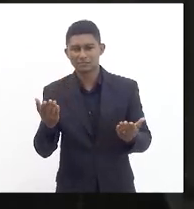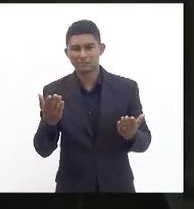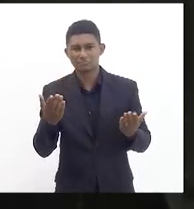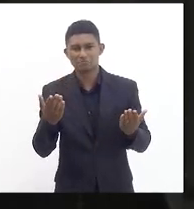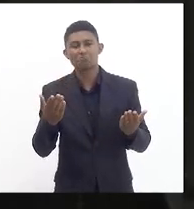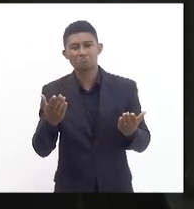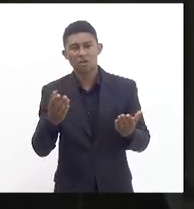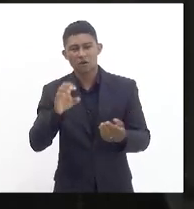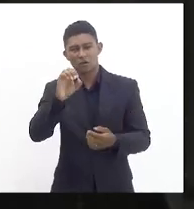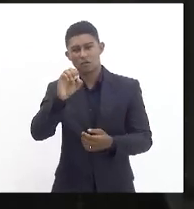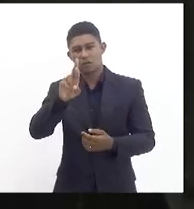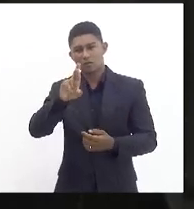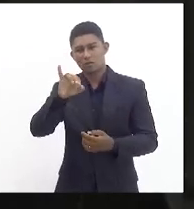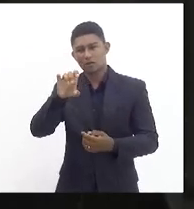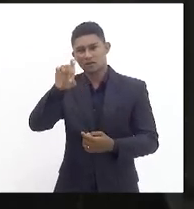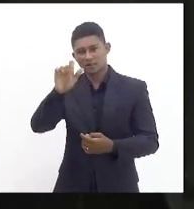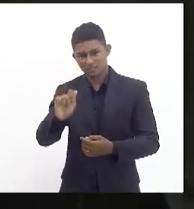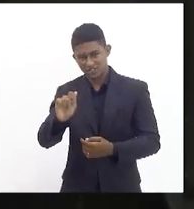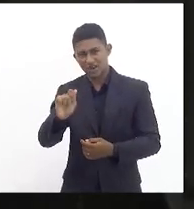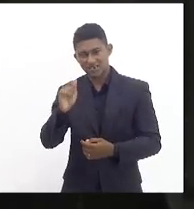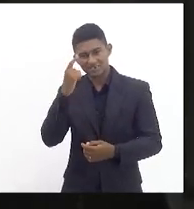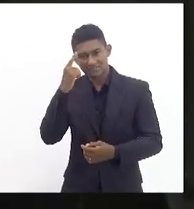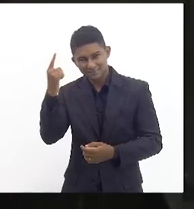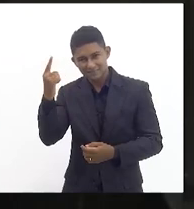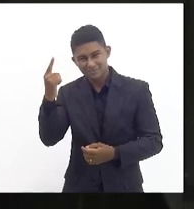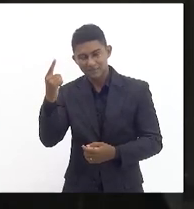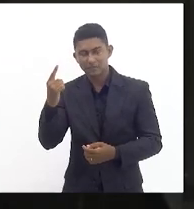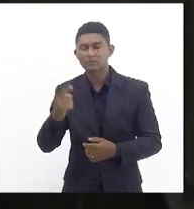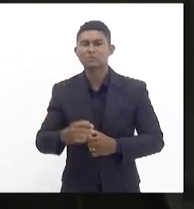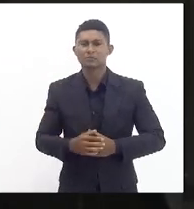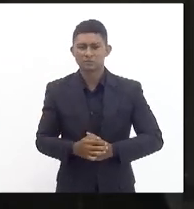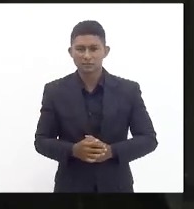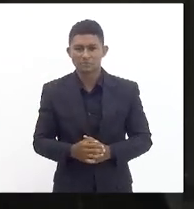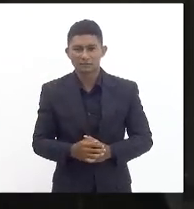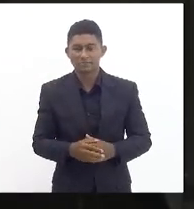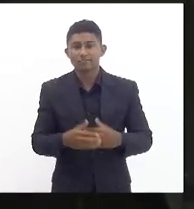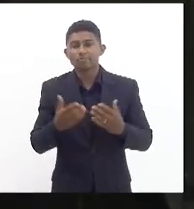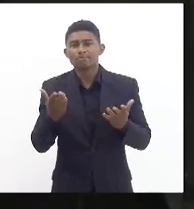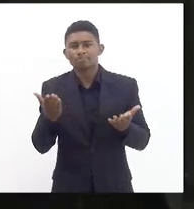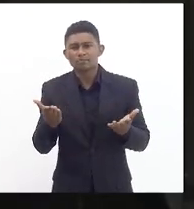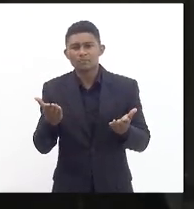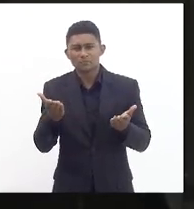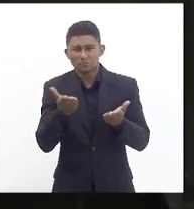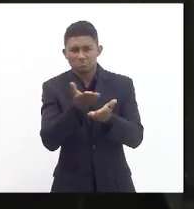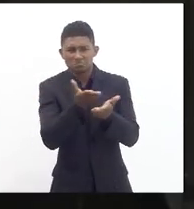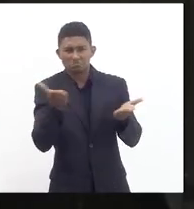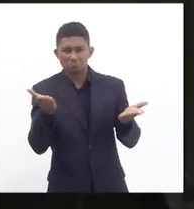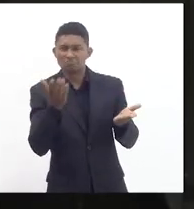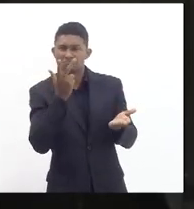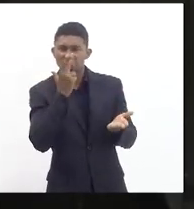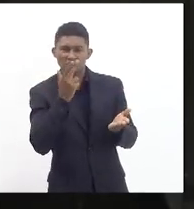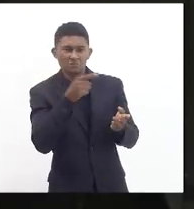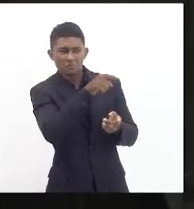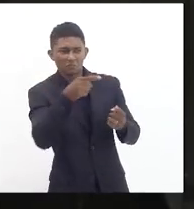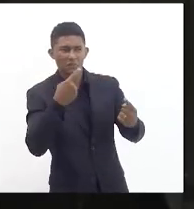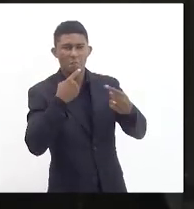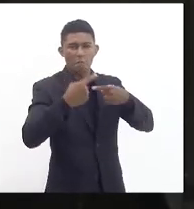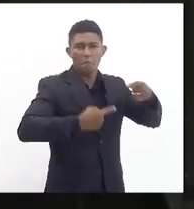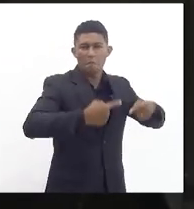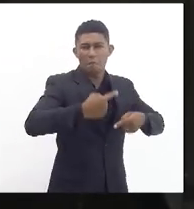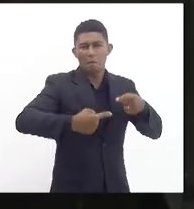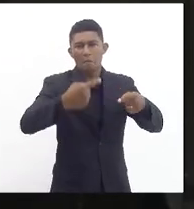sob o ponto de vista de inconsciente, de arquétipo, falaram nas escolas, e as